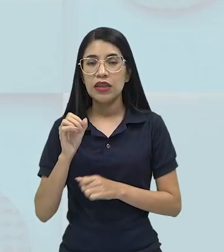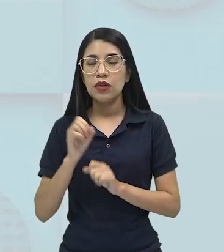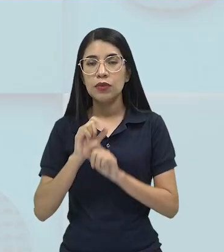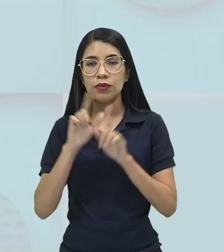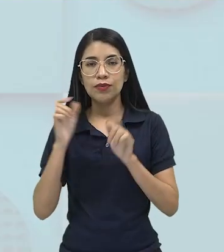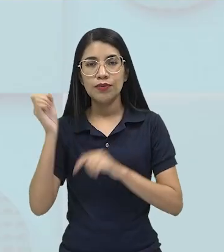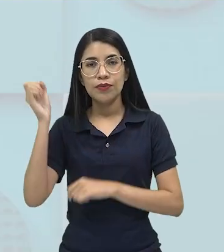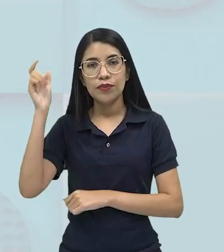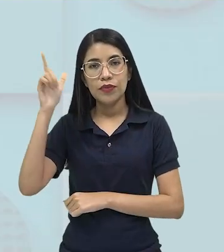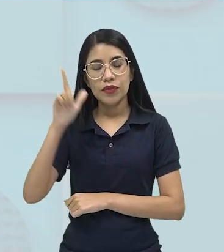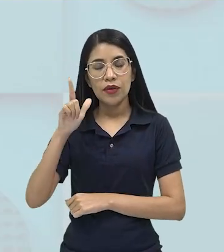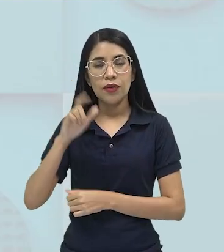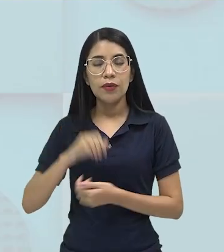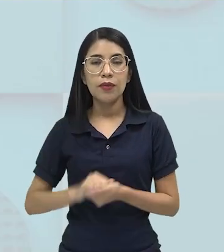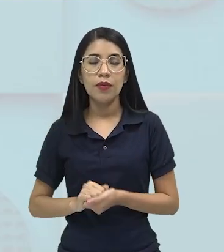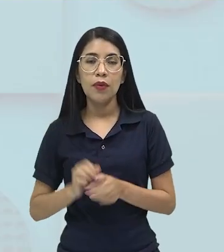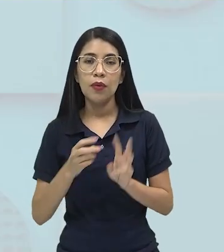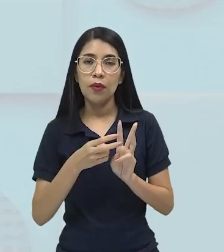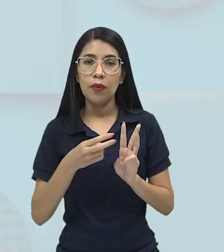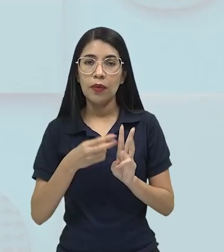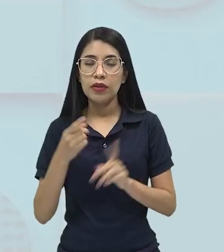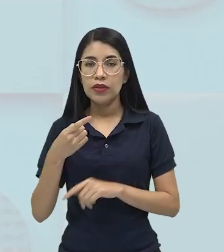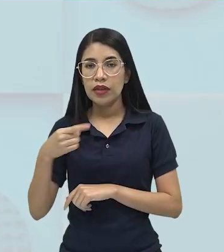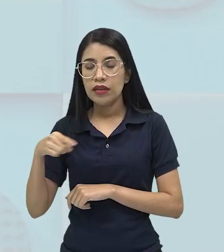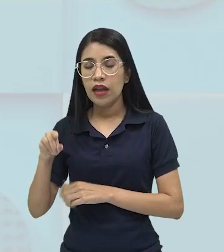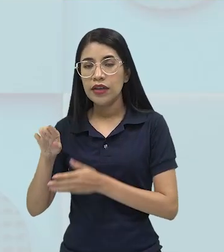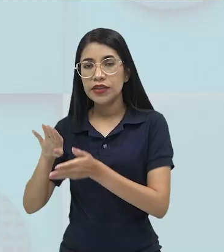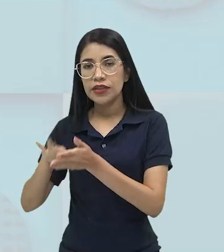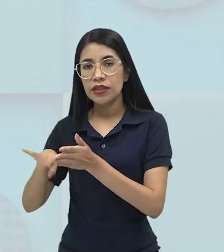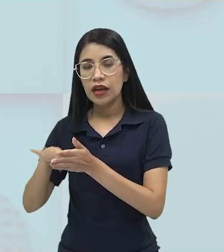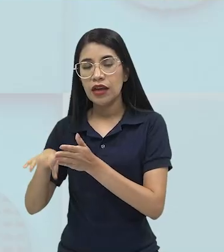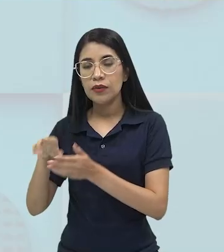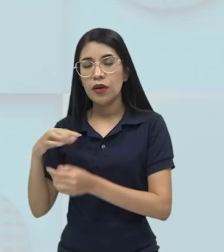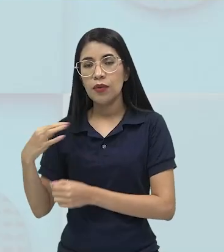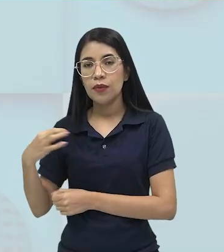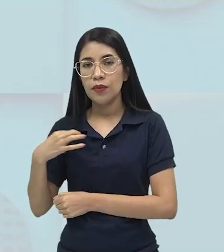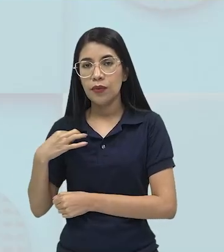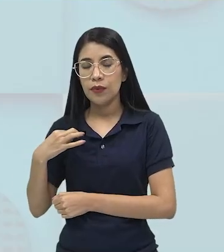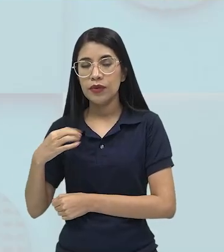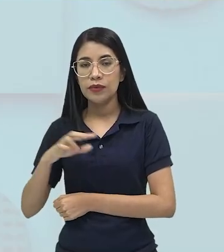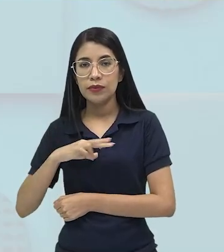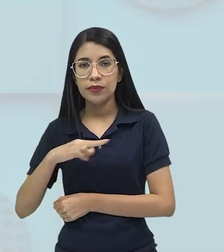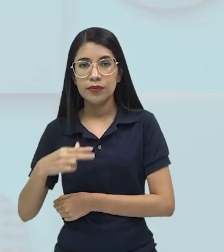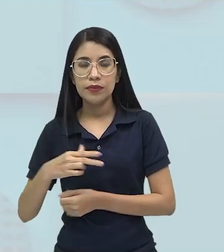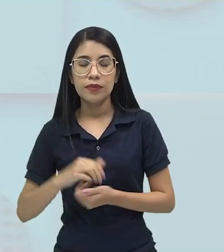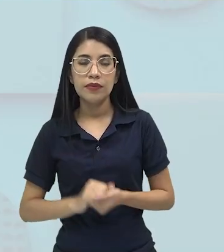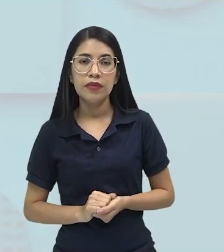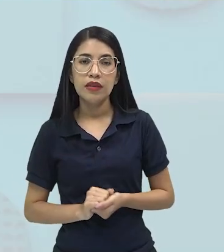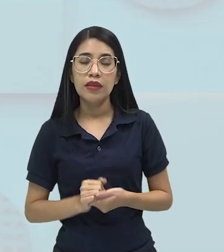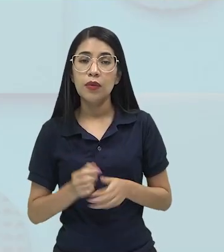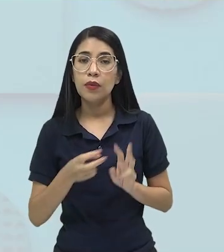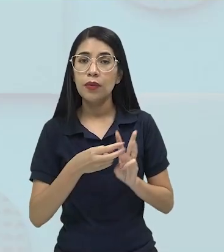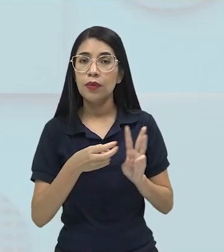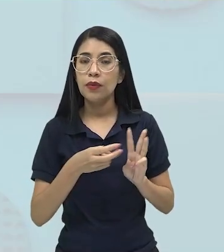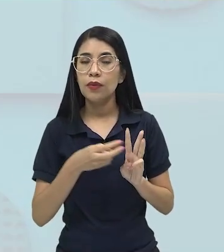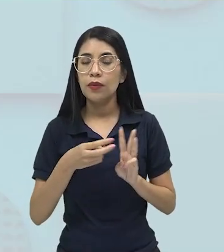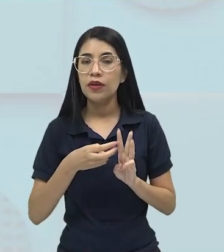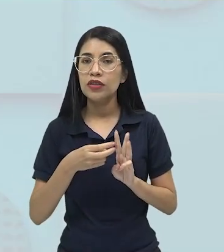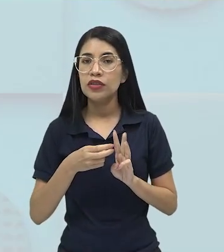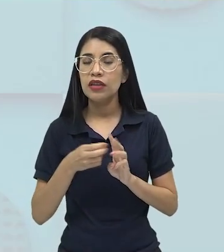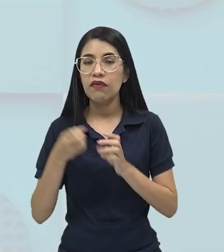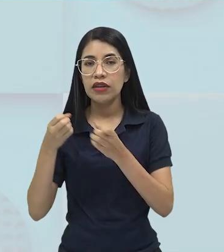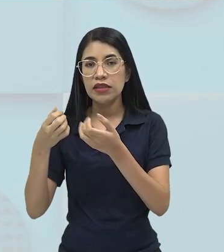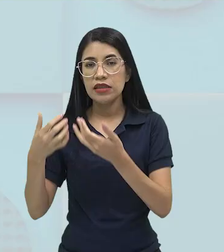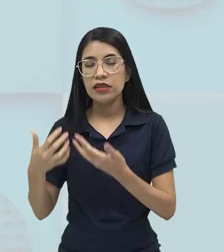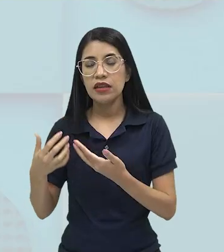sol, o índio teria despido o português, ou seja, ele teria feito o inverso, né? O índio estaria tendo o papel